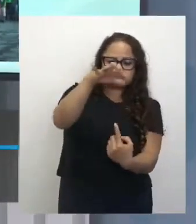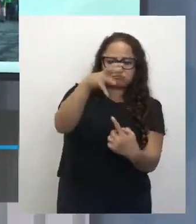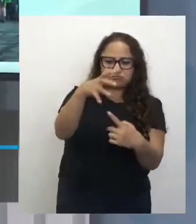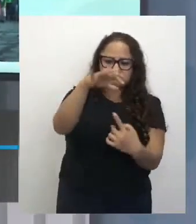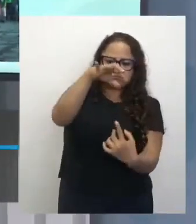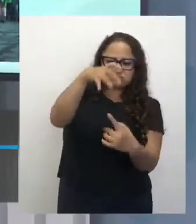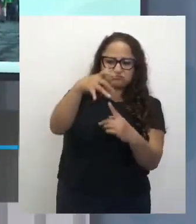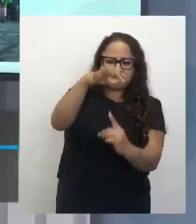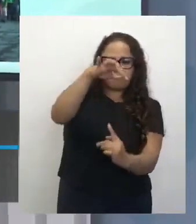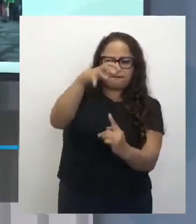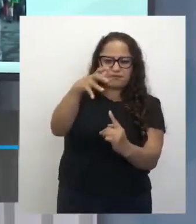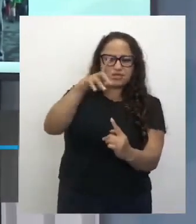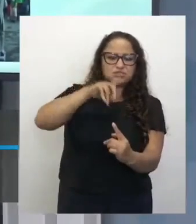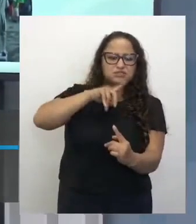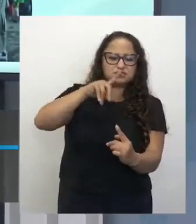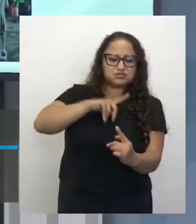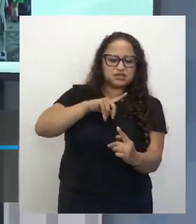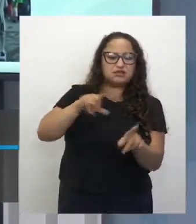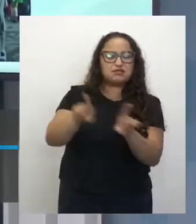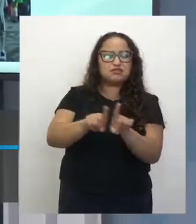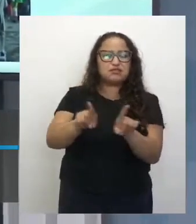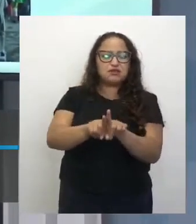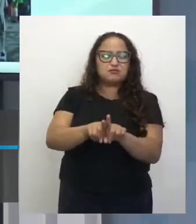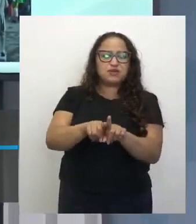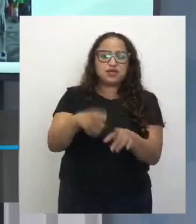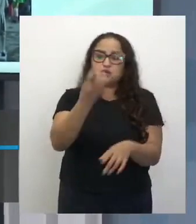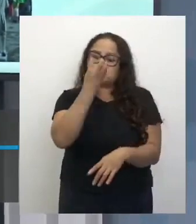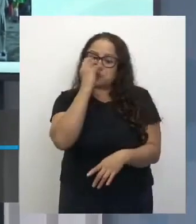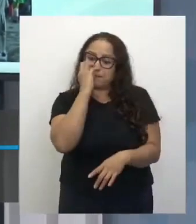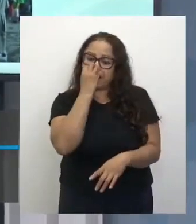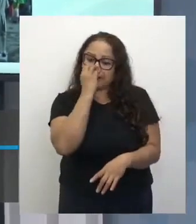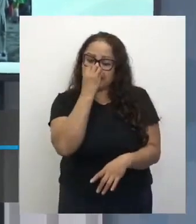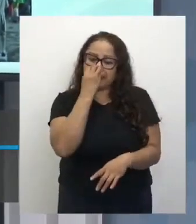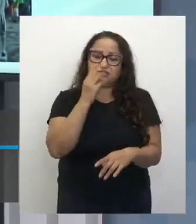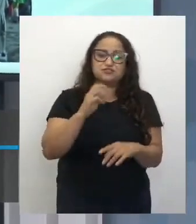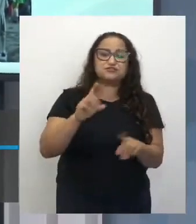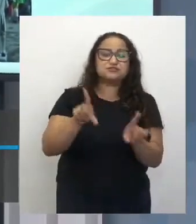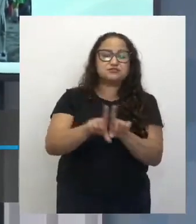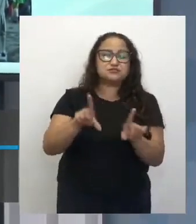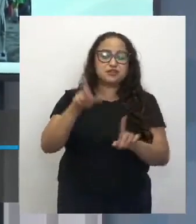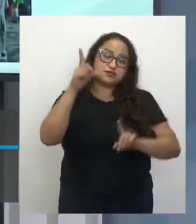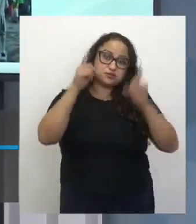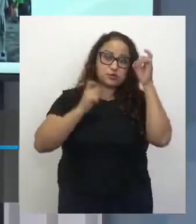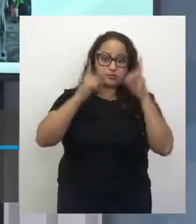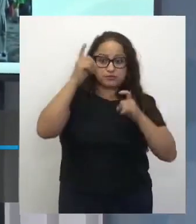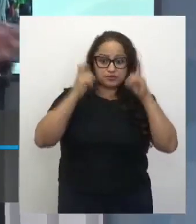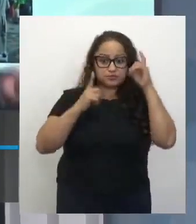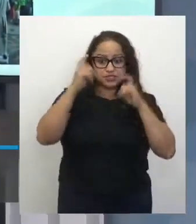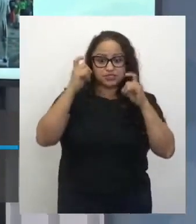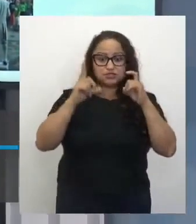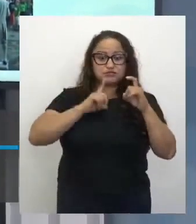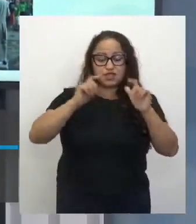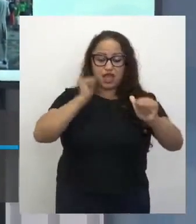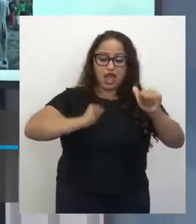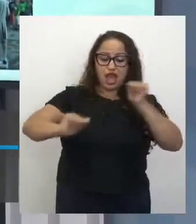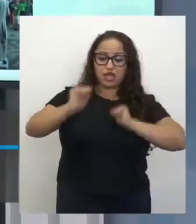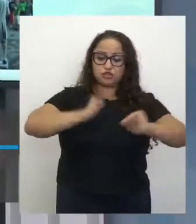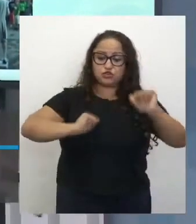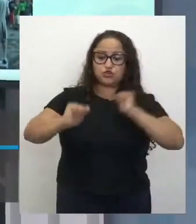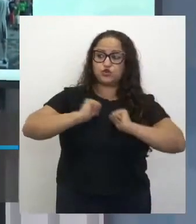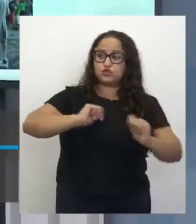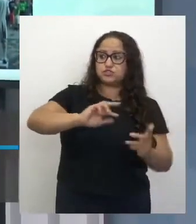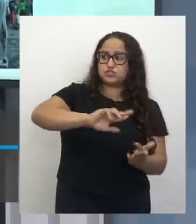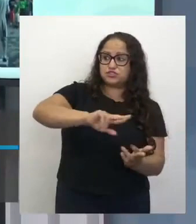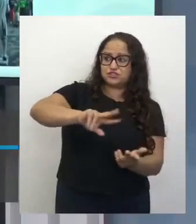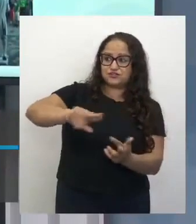ou marionetes, né, os clowns, né, os palhaços, né, os mímicos de rua, né, atores de diversas formas,